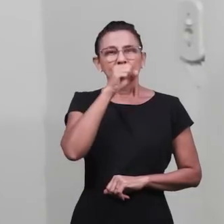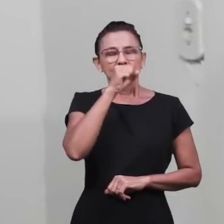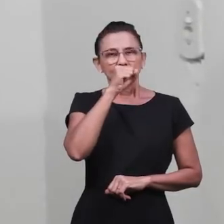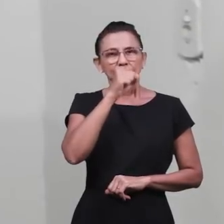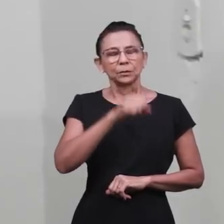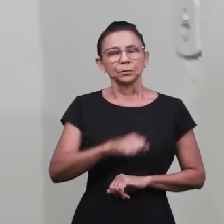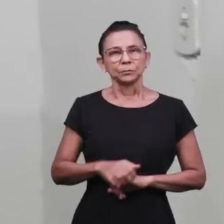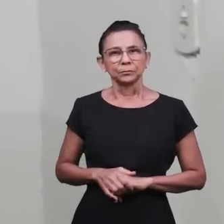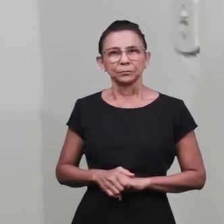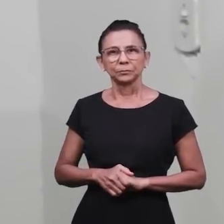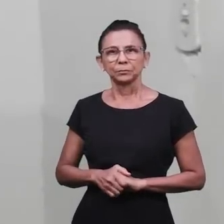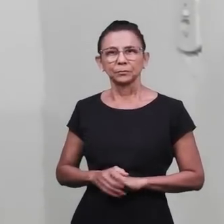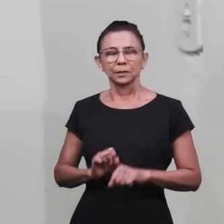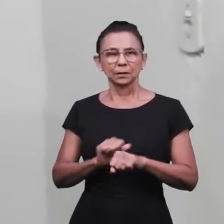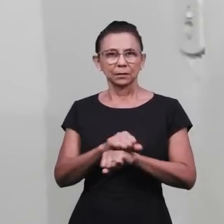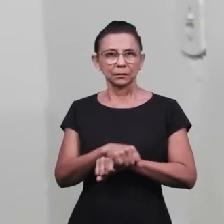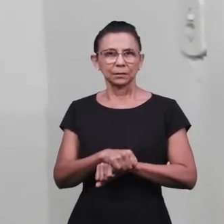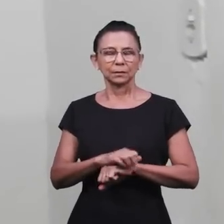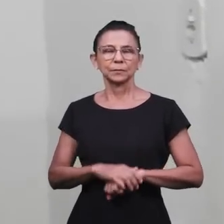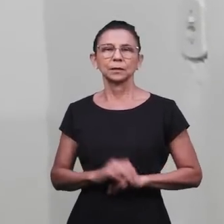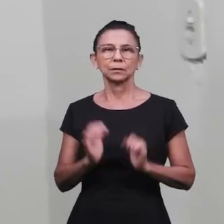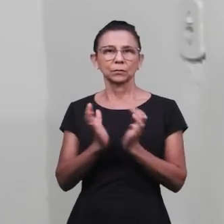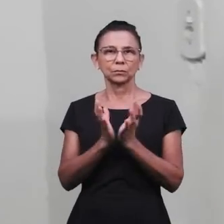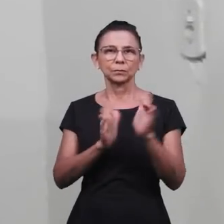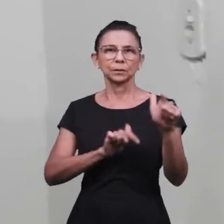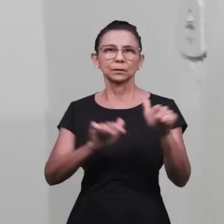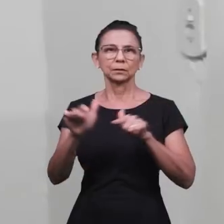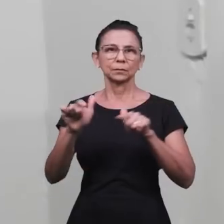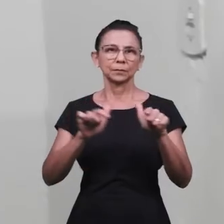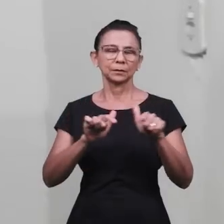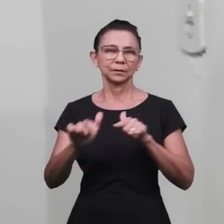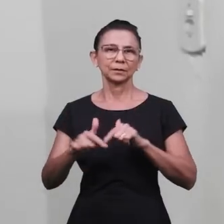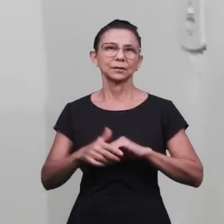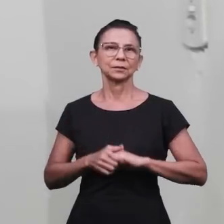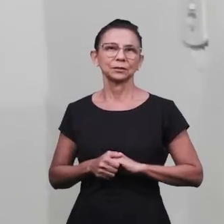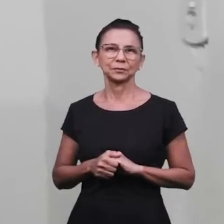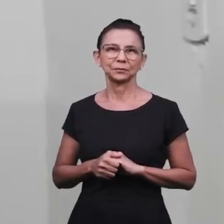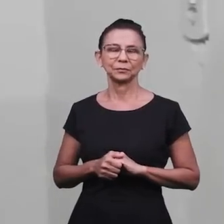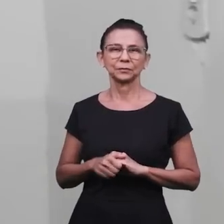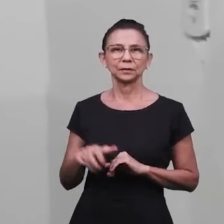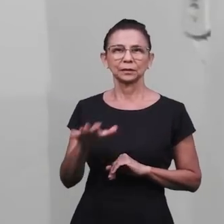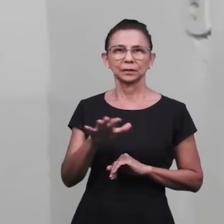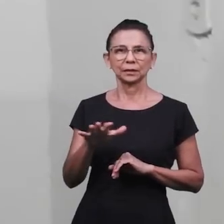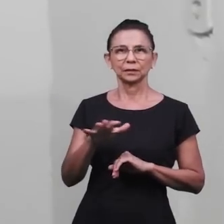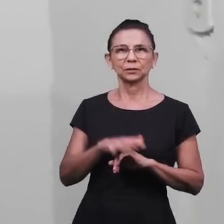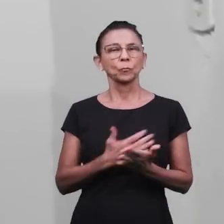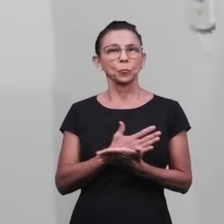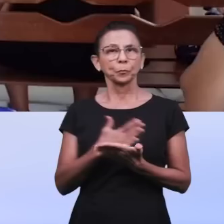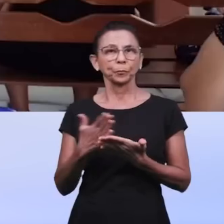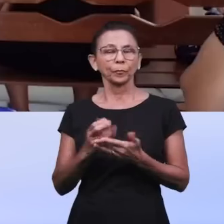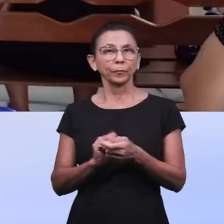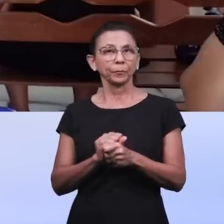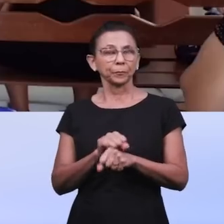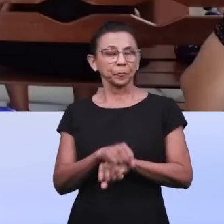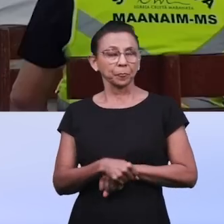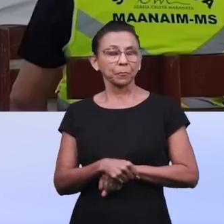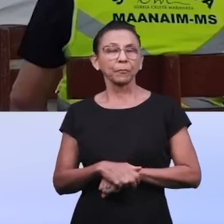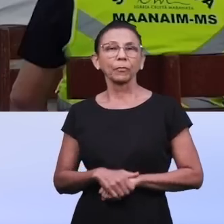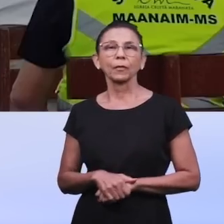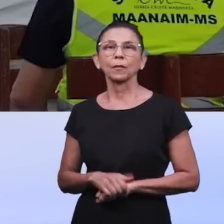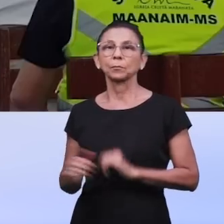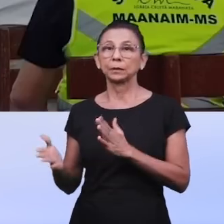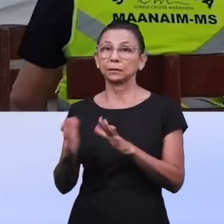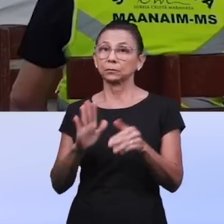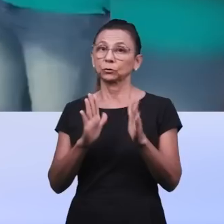último sábado, tivemos um mini seminário para os trabalhadores do Manaim de Campo Grande, da região do Mato Grosso do Sul. No início do